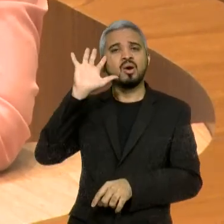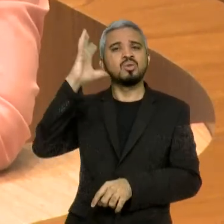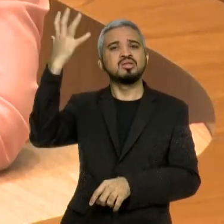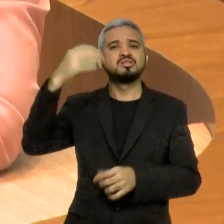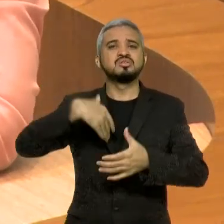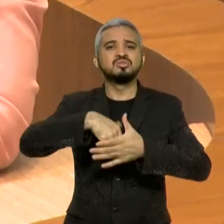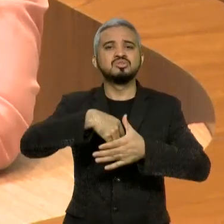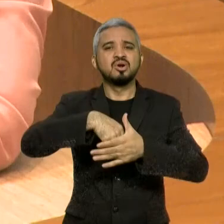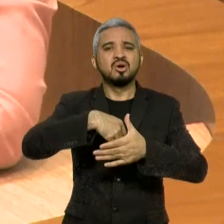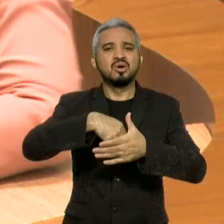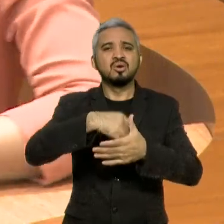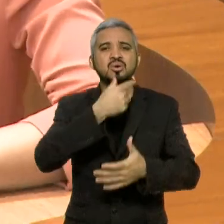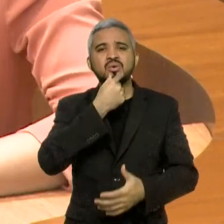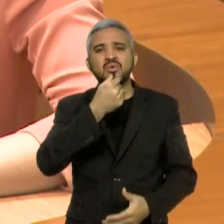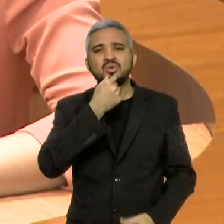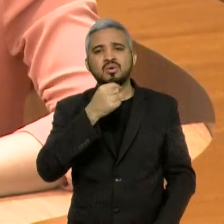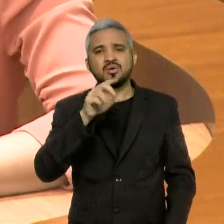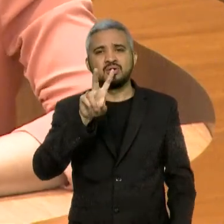que